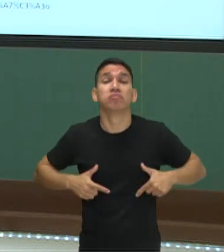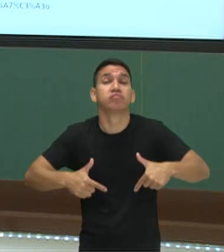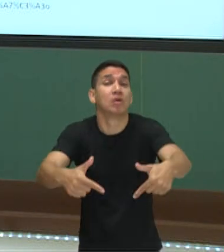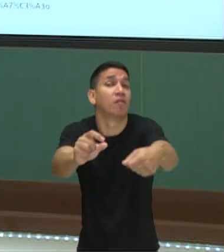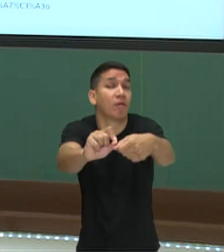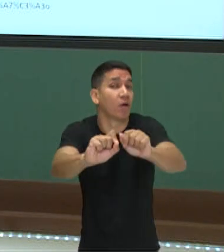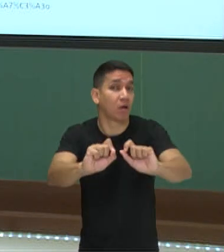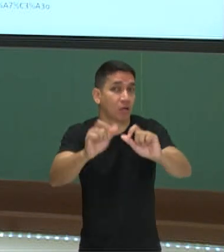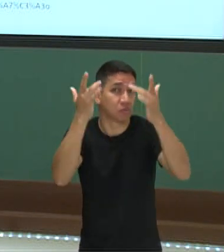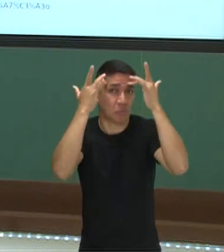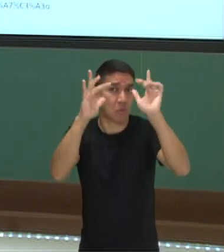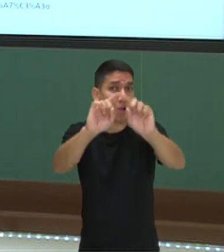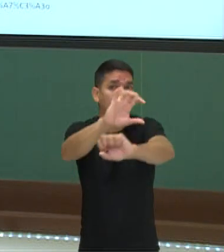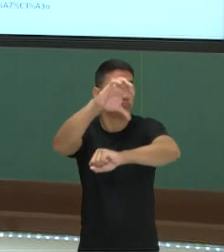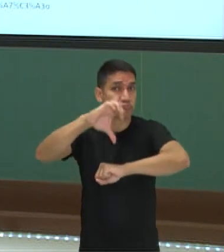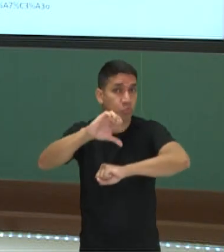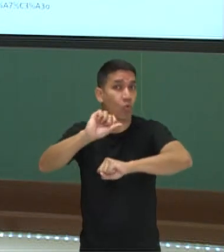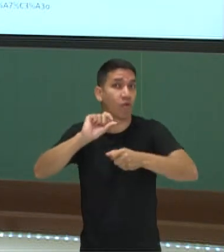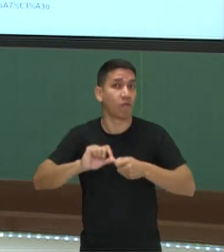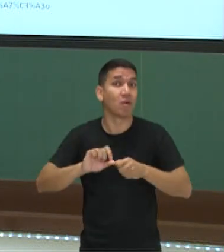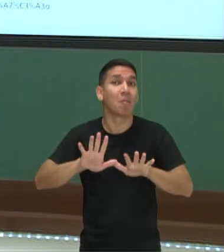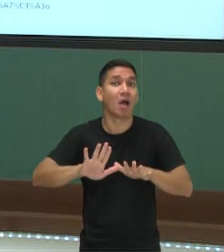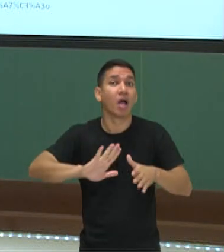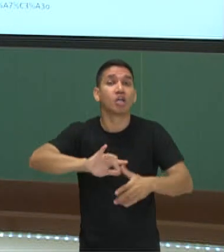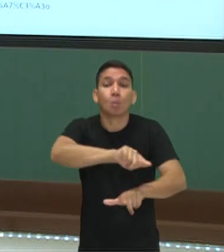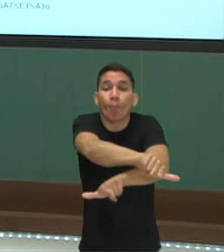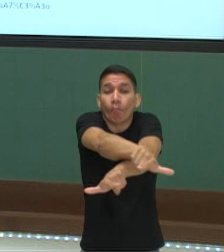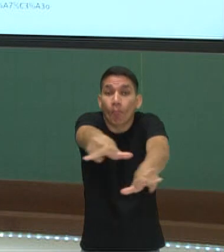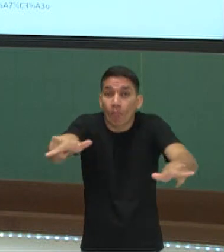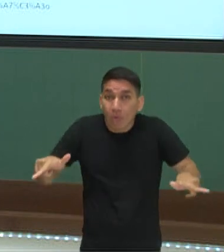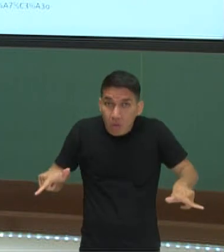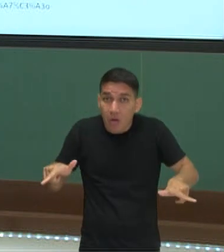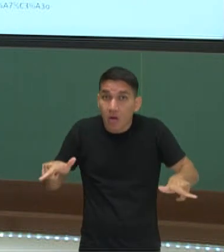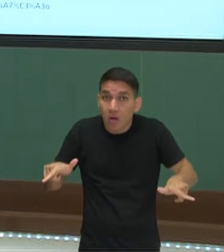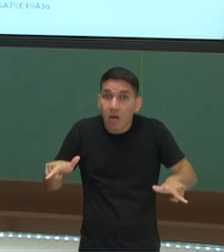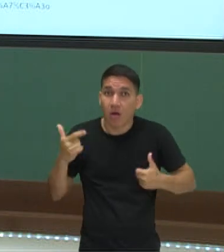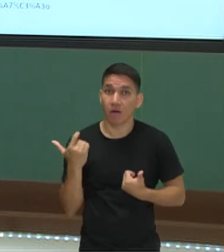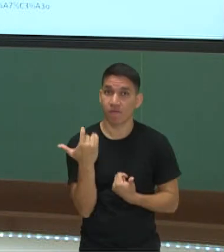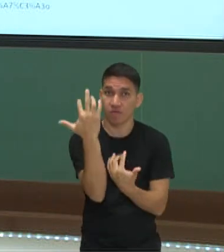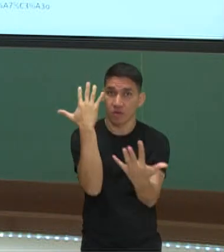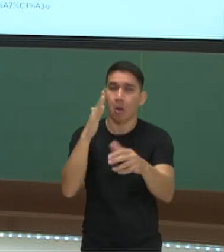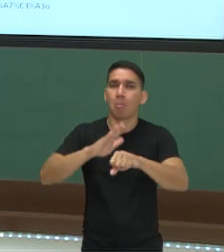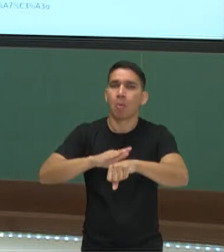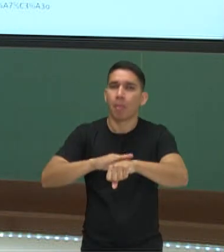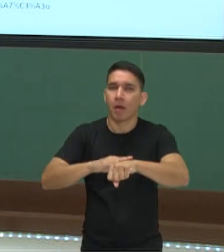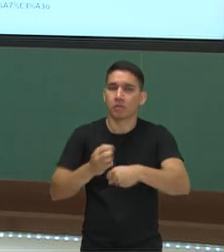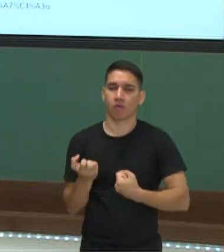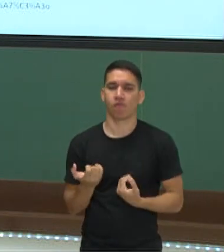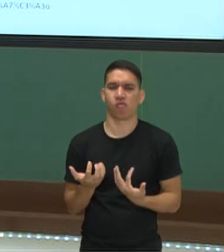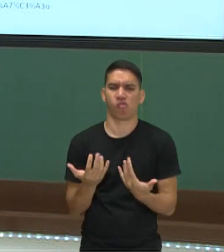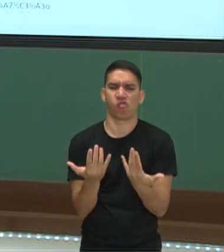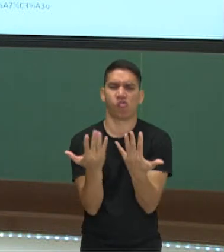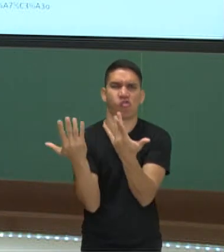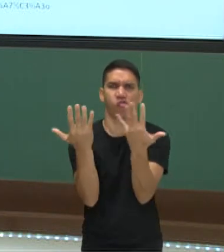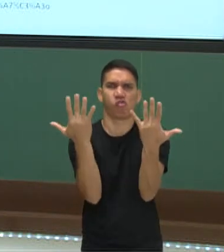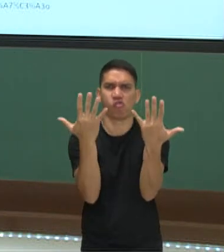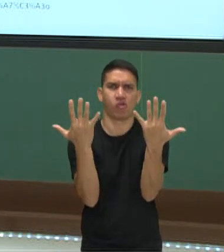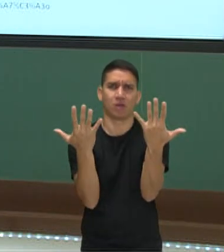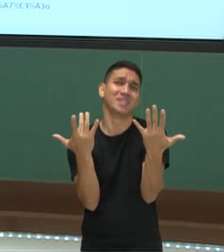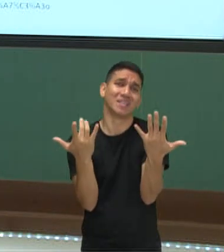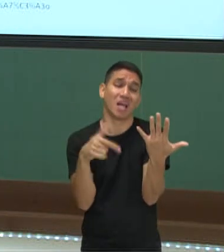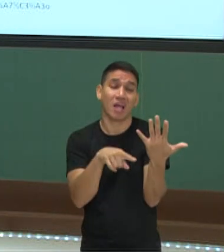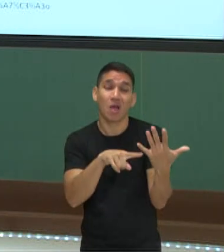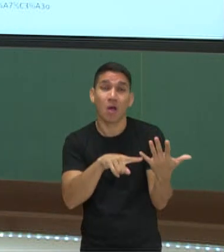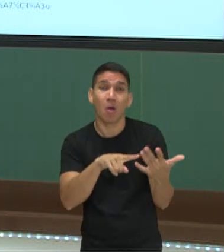qual é, mas retirou essa cobertura vegetal. Quando eu toco fogo, por exemplo, eu estou matando os animais, as